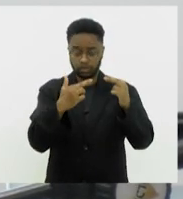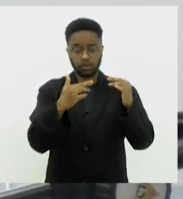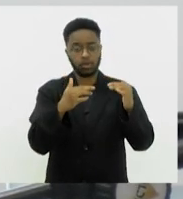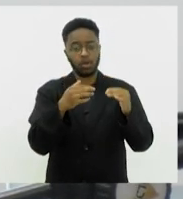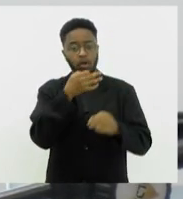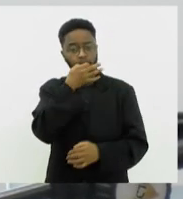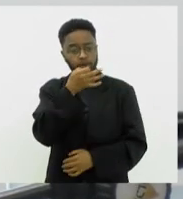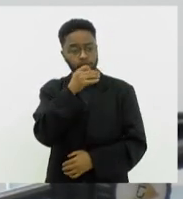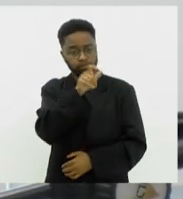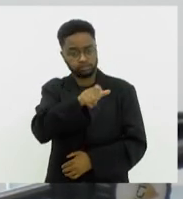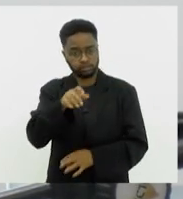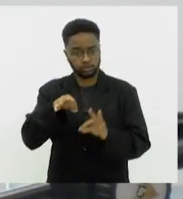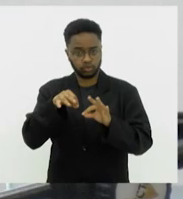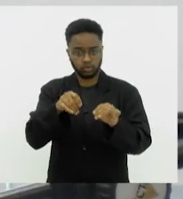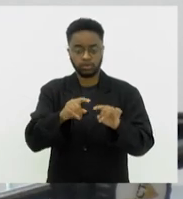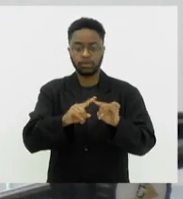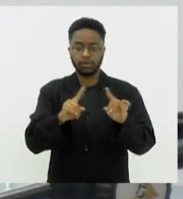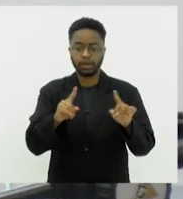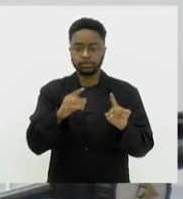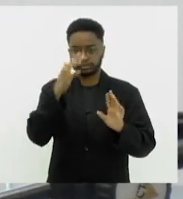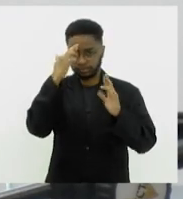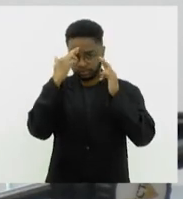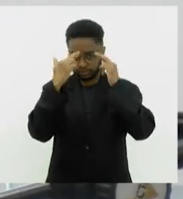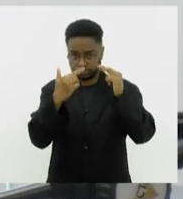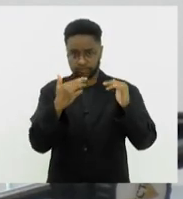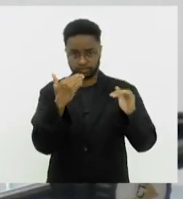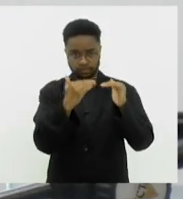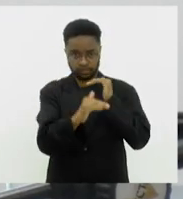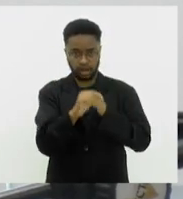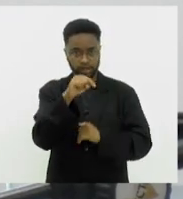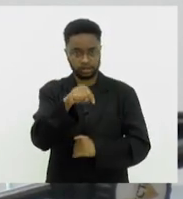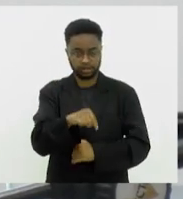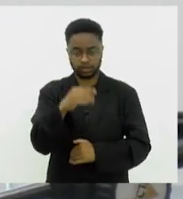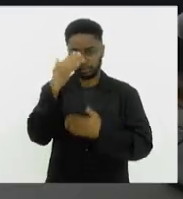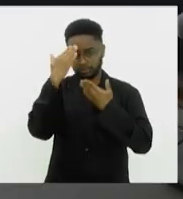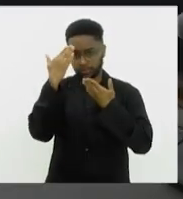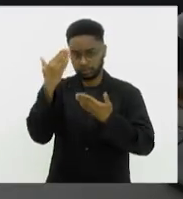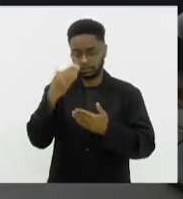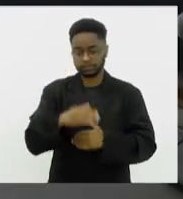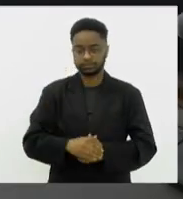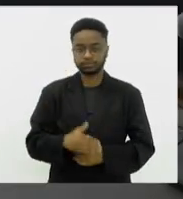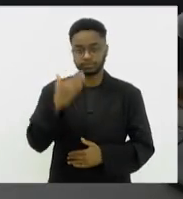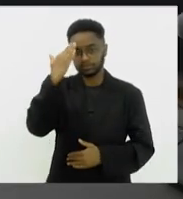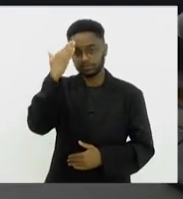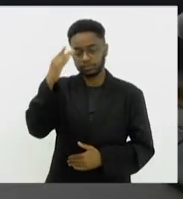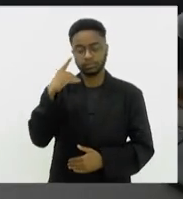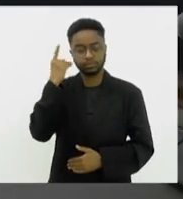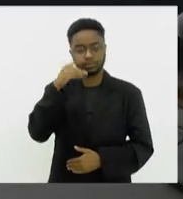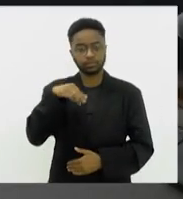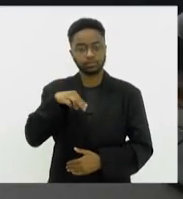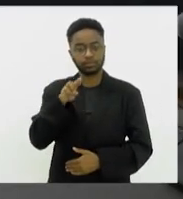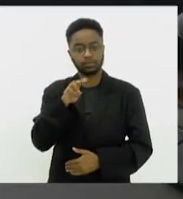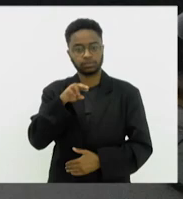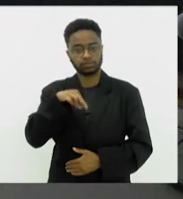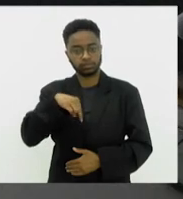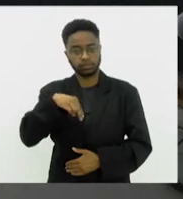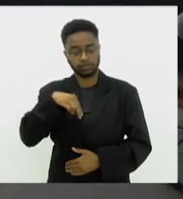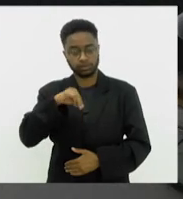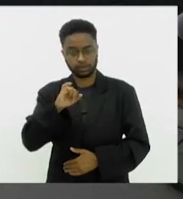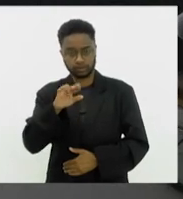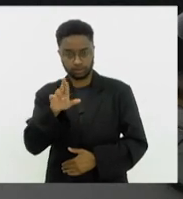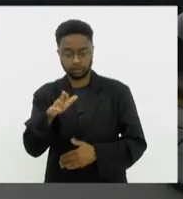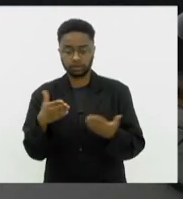convergência dessa missão Muito obrigado Muito obrigada deputado munir Neto bom diante da ordem